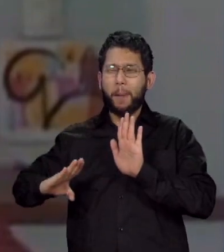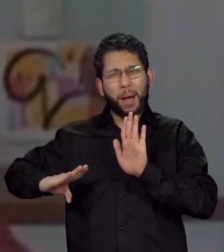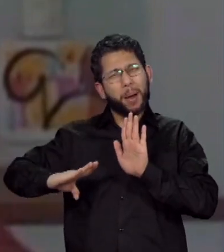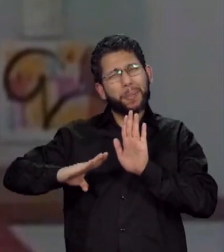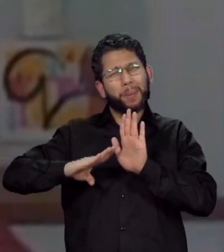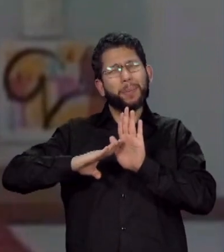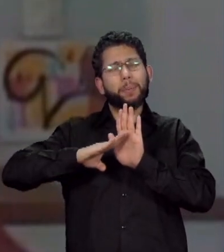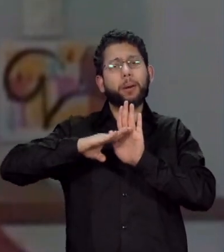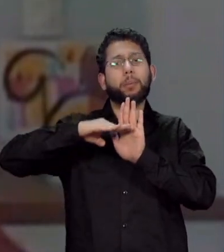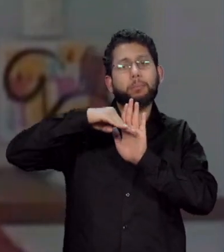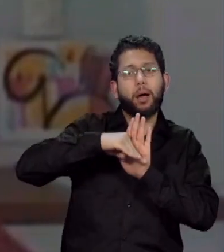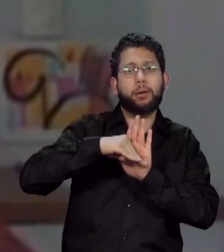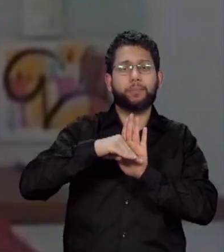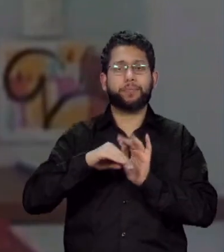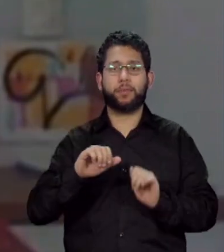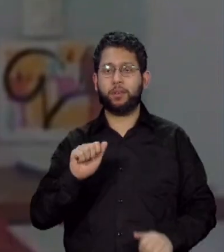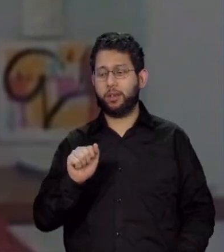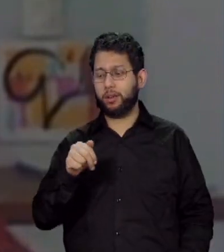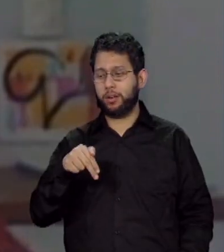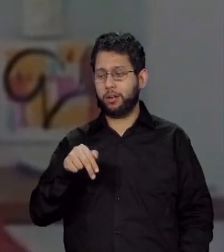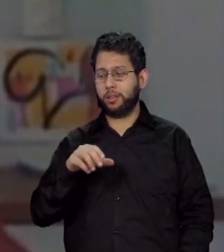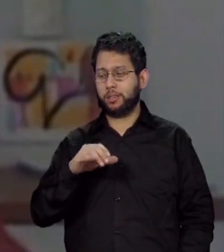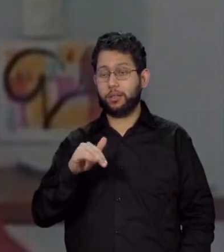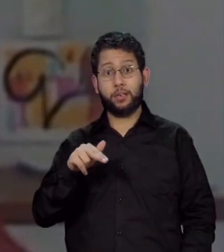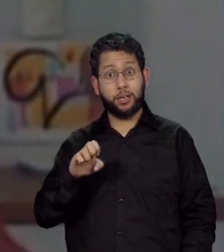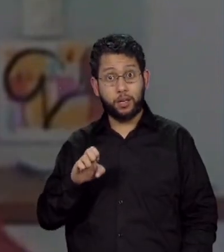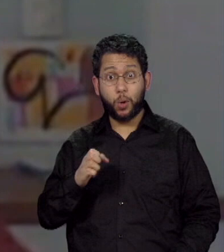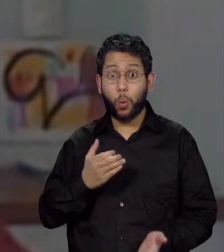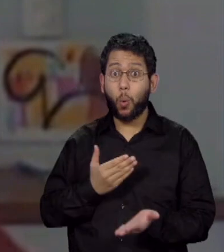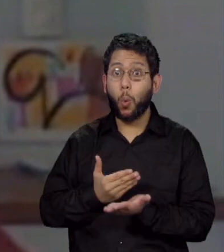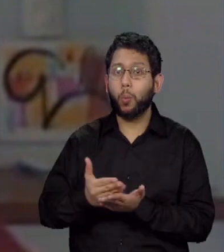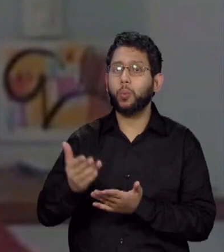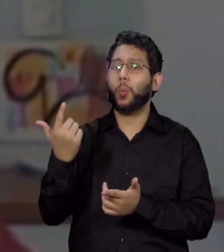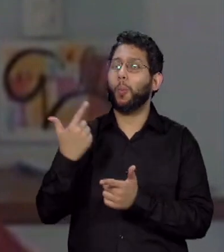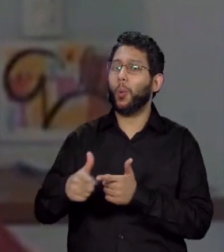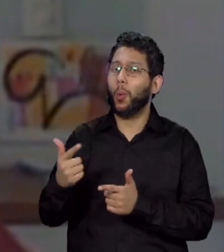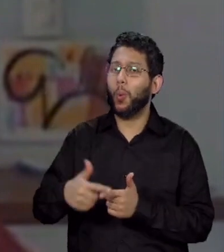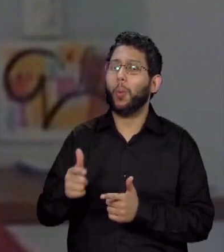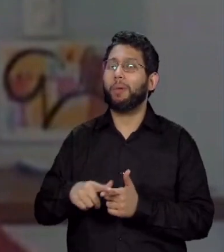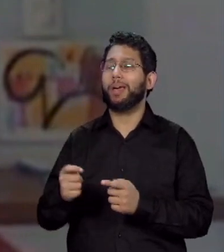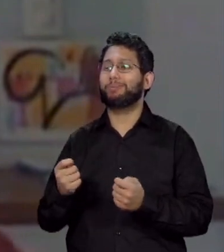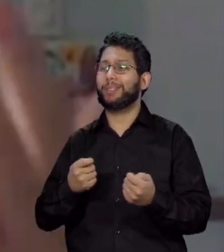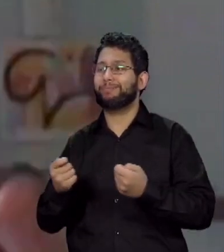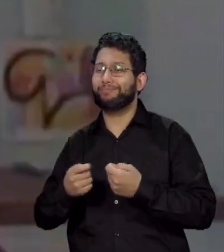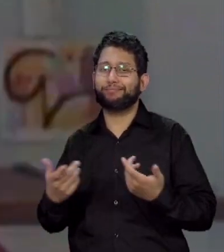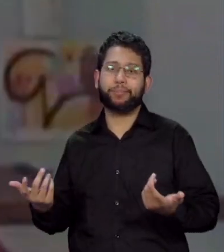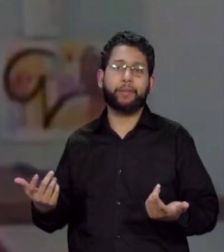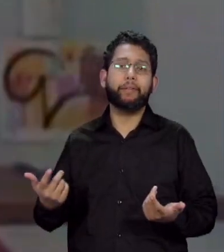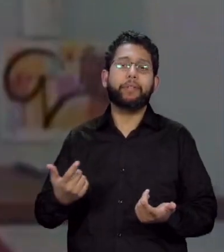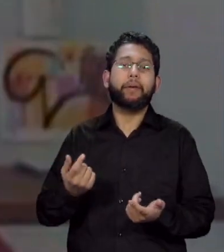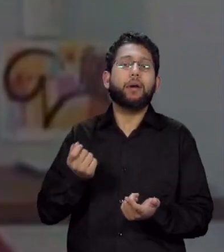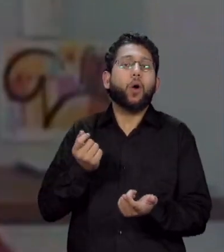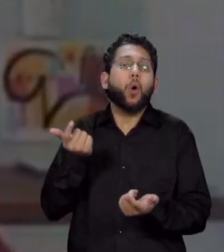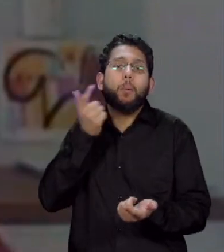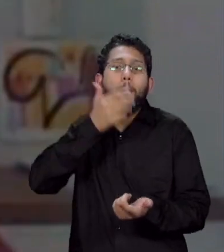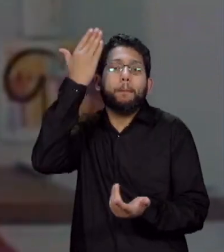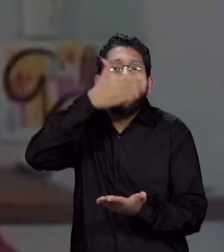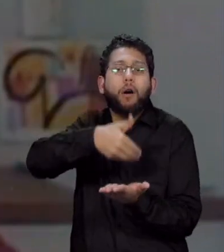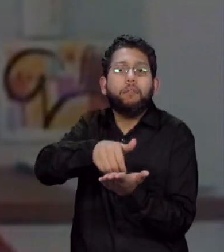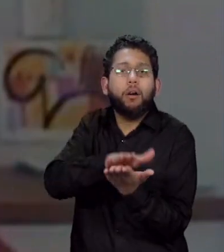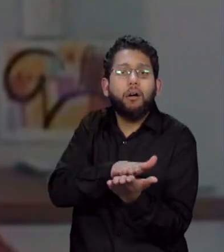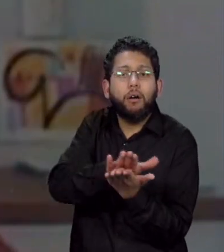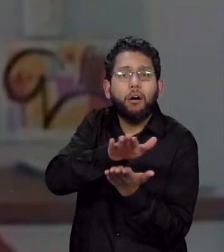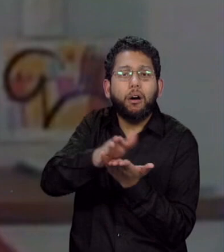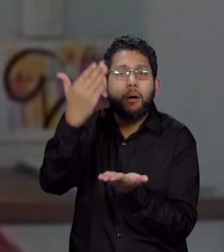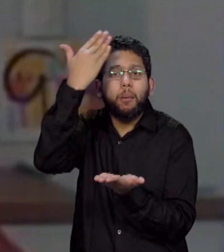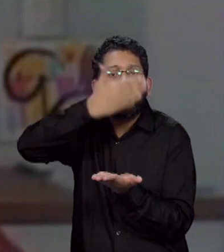que é a nossa Agência Nacional de Cinema, começou a passar por problemas de prestação de contas e que